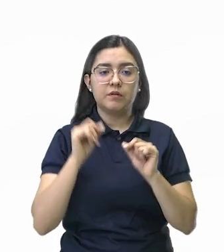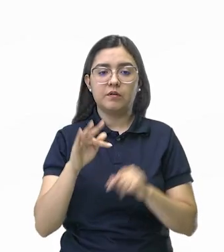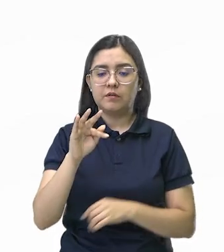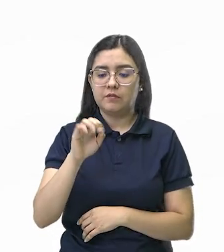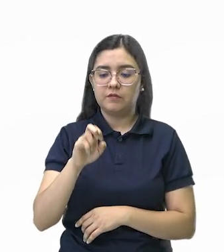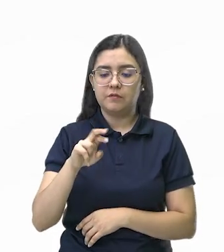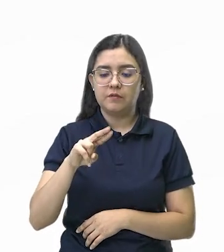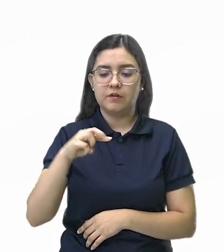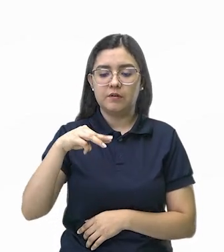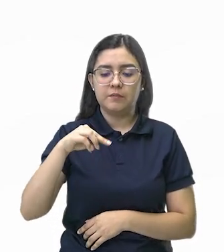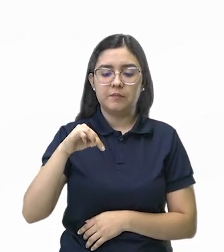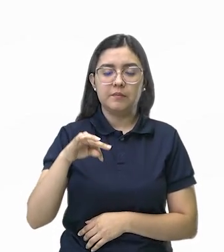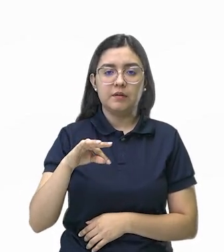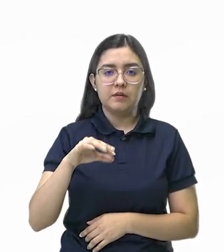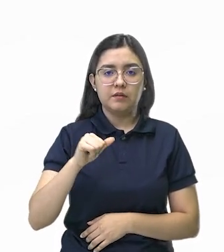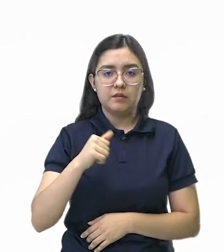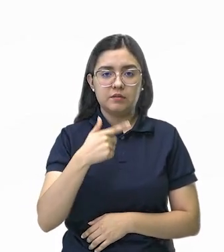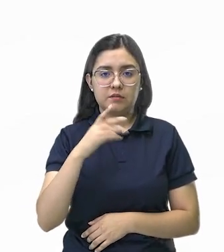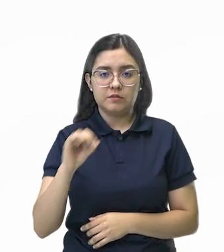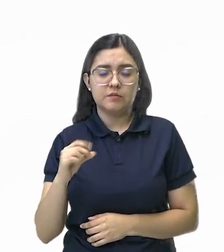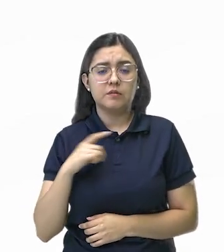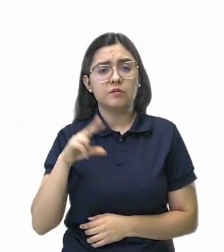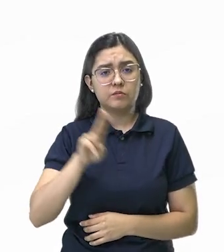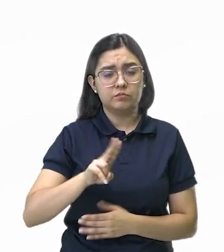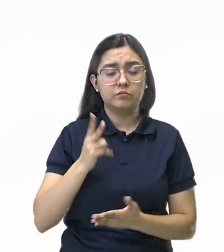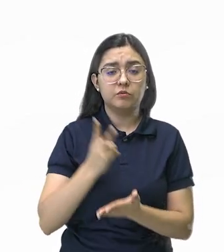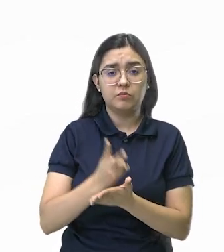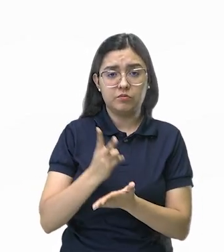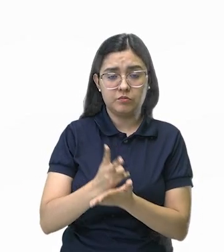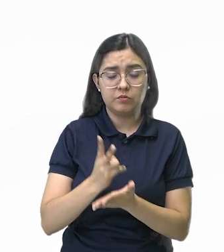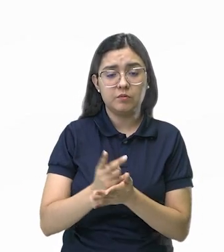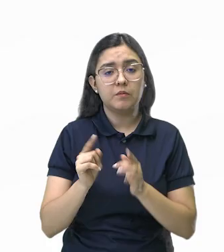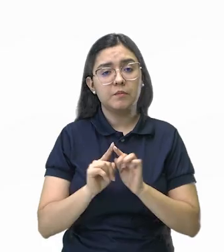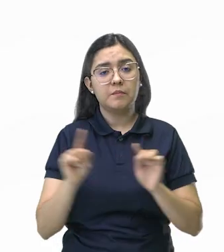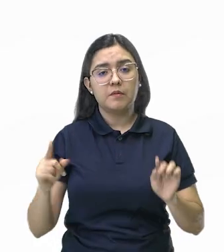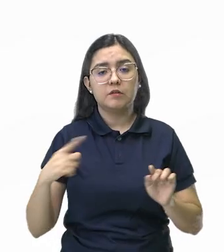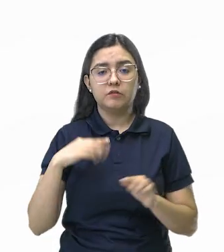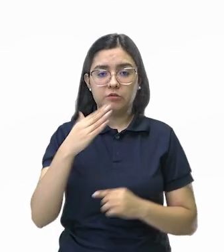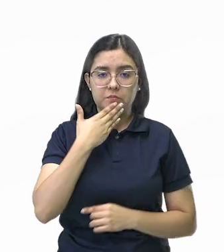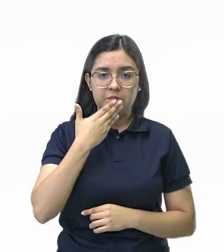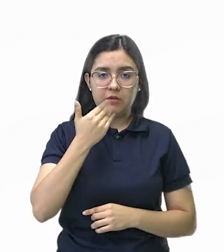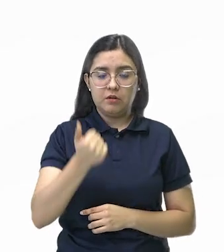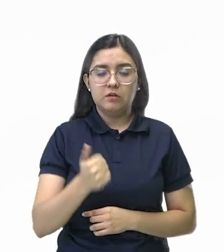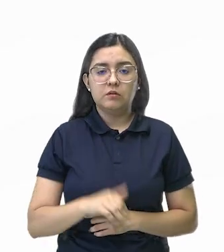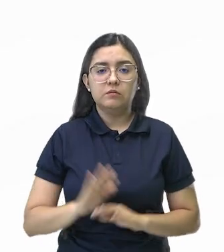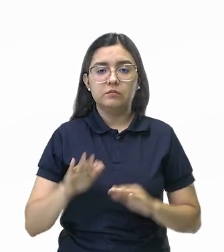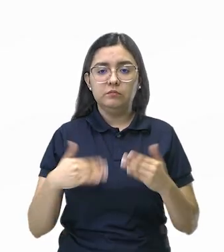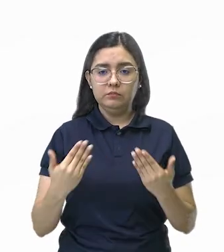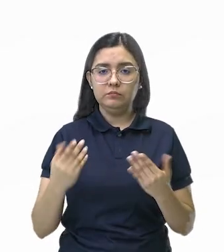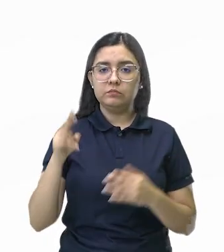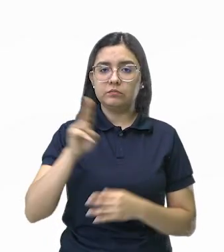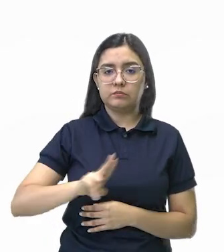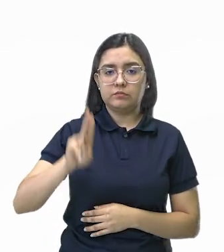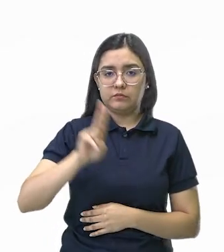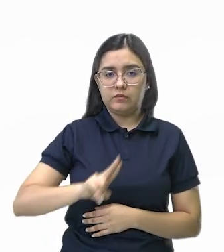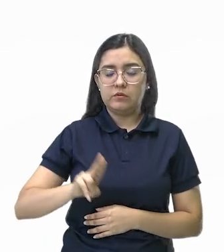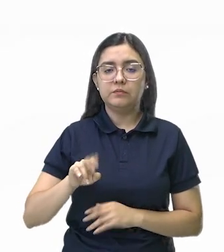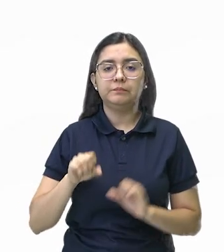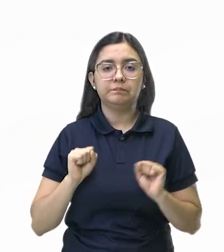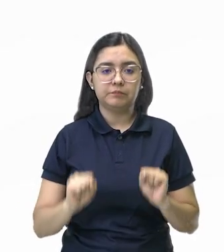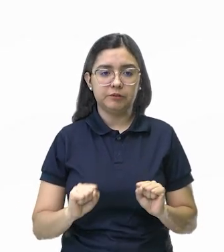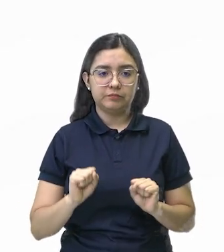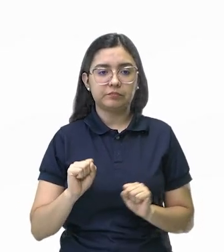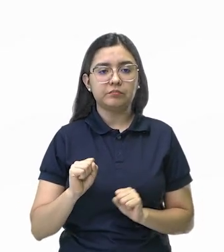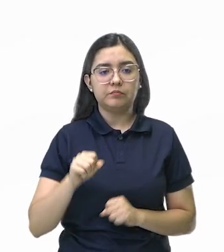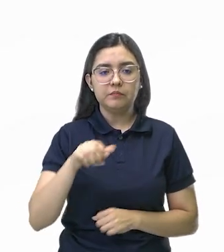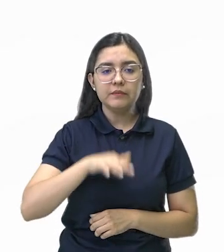elas continuam a existir, né? Essas técnicas foram apenas aprimoradas. E quais as suas aplicações? A gente pode ver